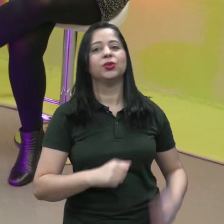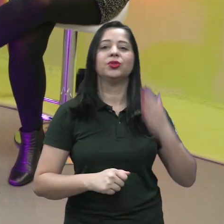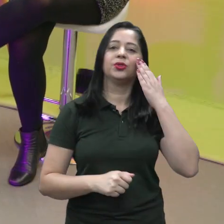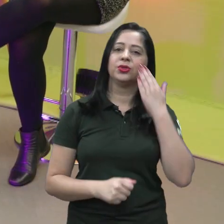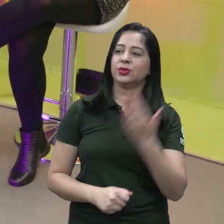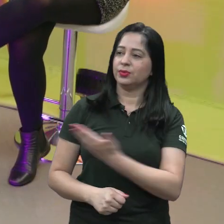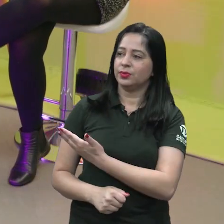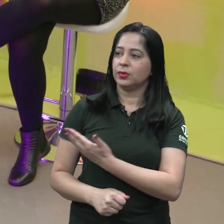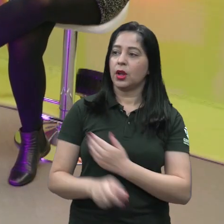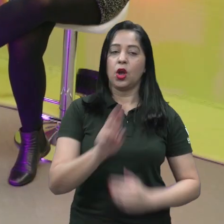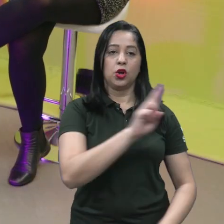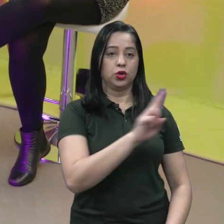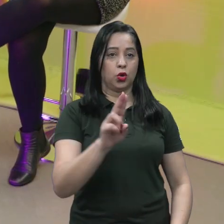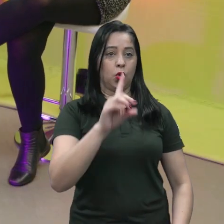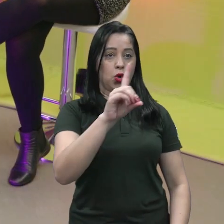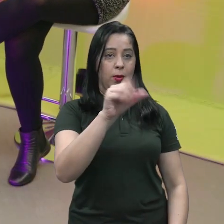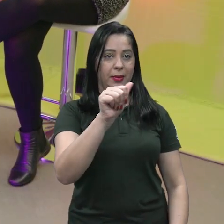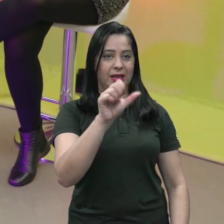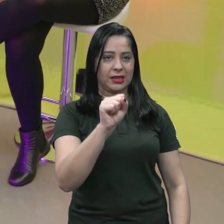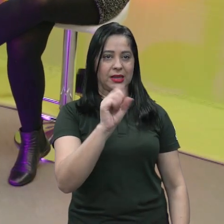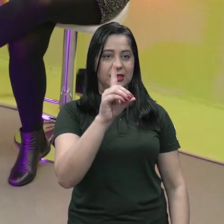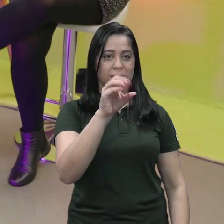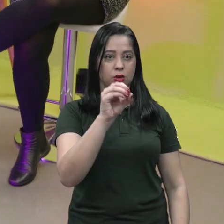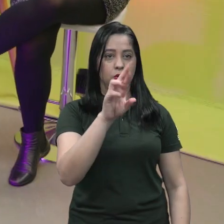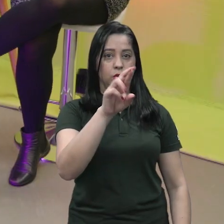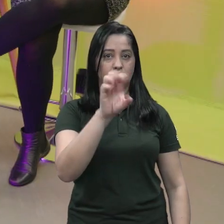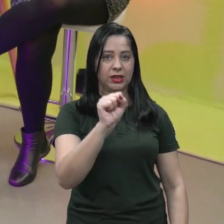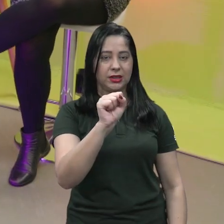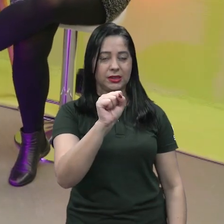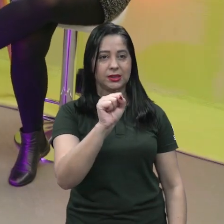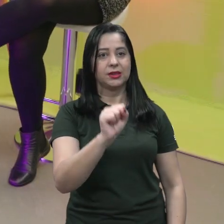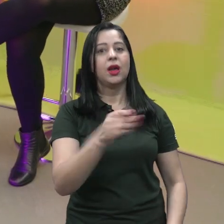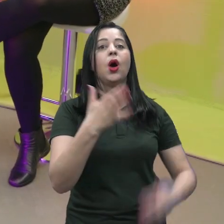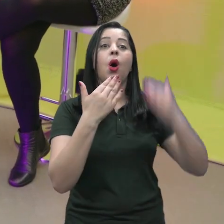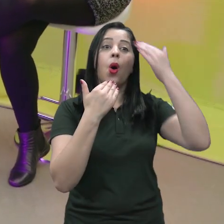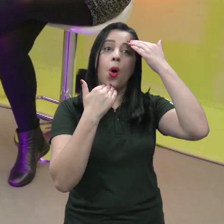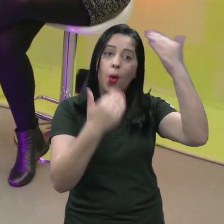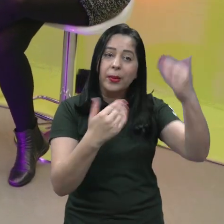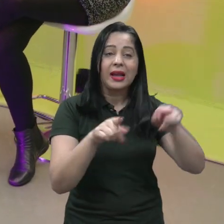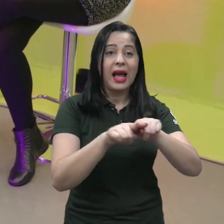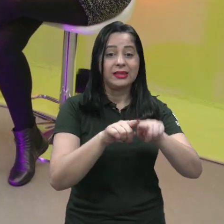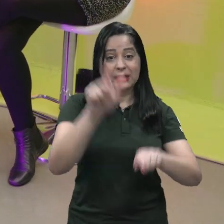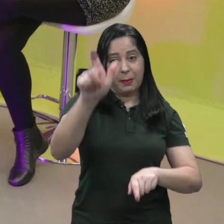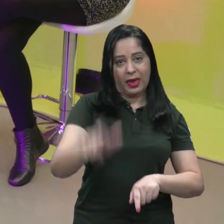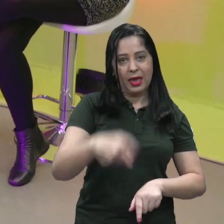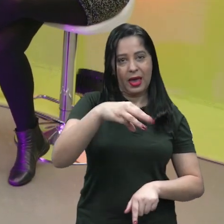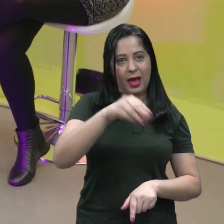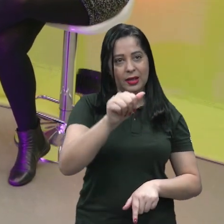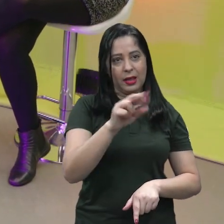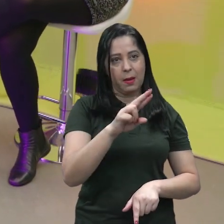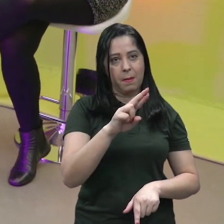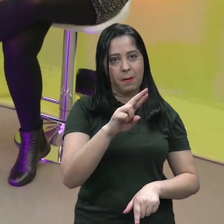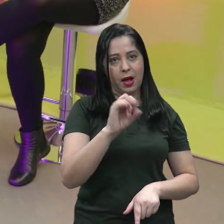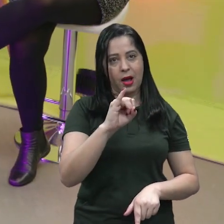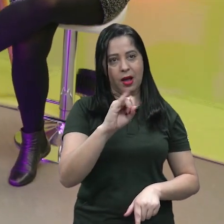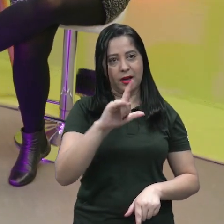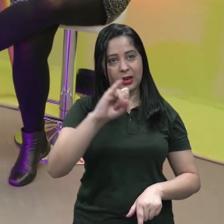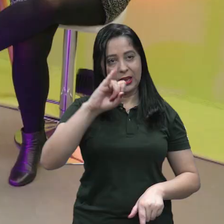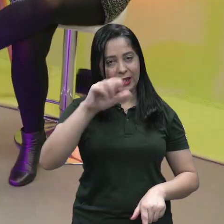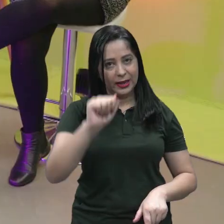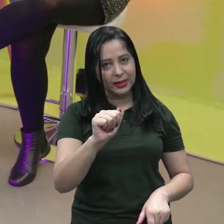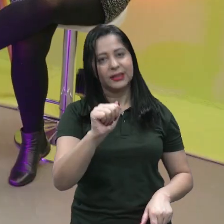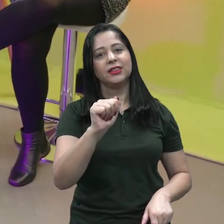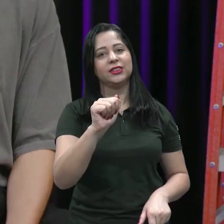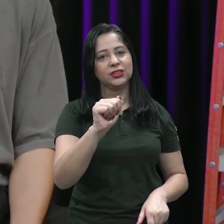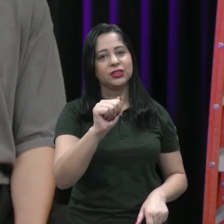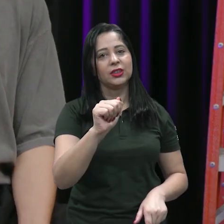Maria, o livro das Dores, né? Contando a história da Maria das Dores. E agradecer a Marília também, né, que fez todo esse trabalho, né? Ela conta